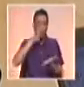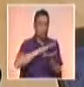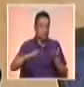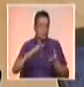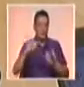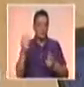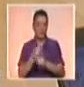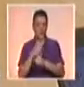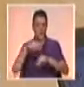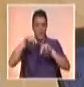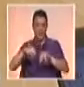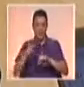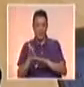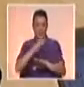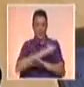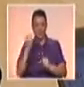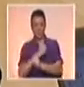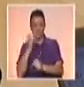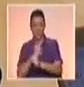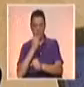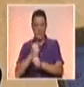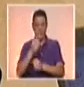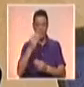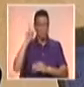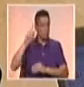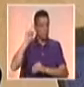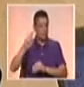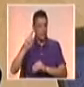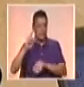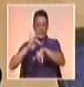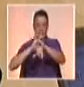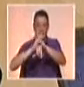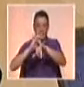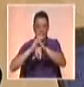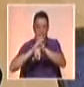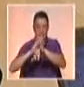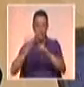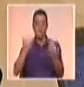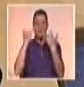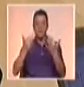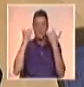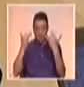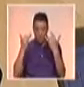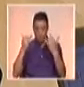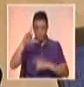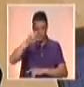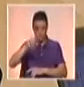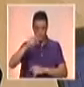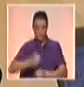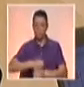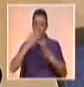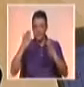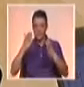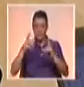Estávamos, naquela altura, o trabalho era fundamentalmente de sensibilização e de informação. Sim. E muitas